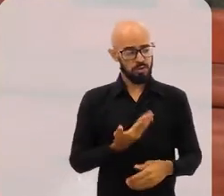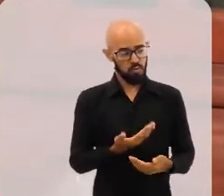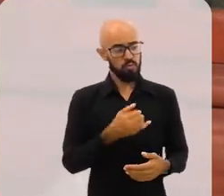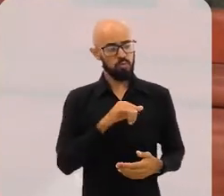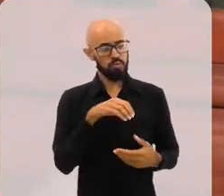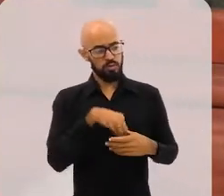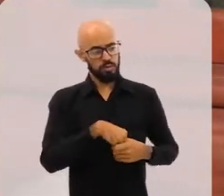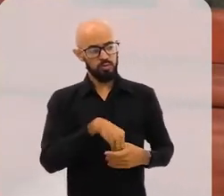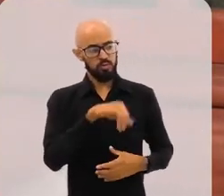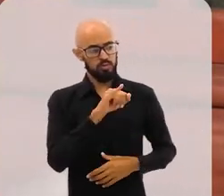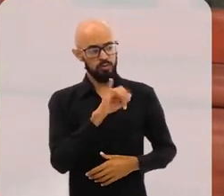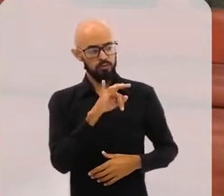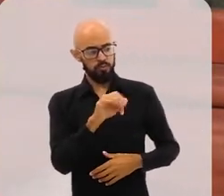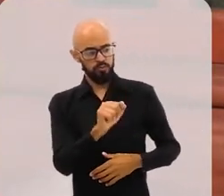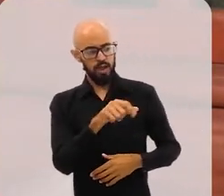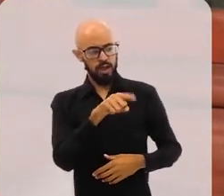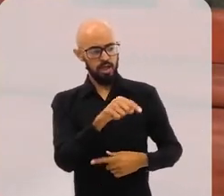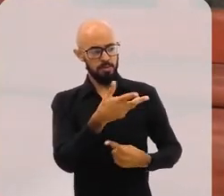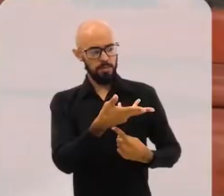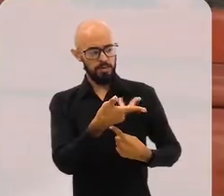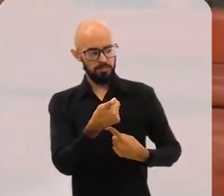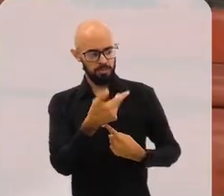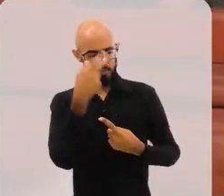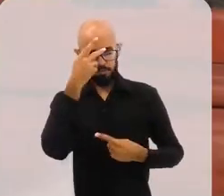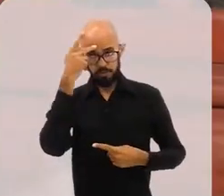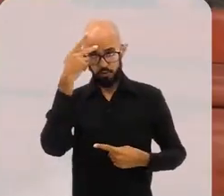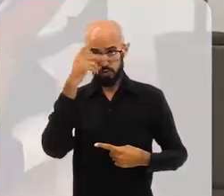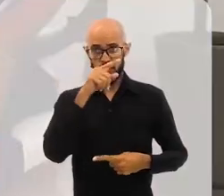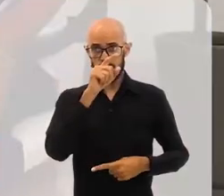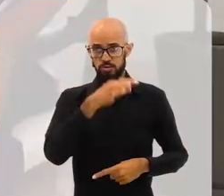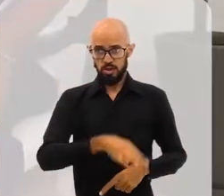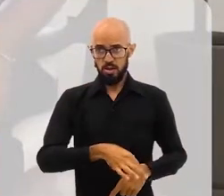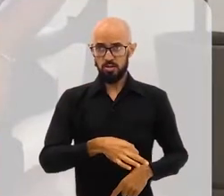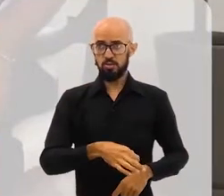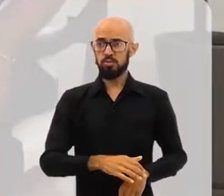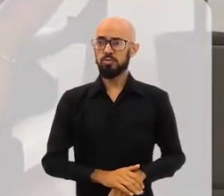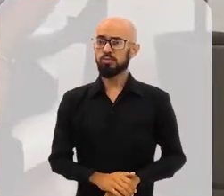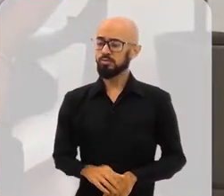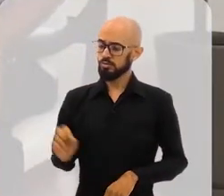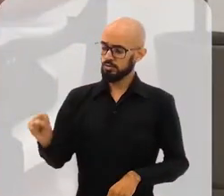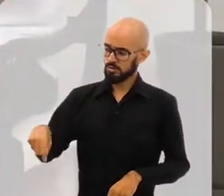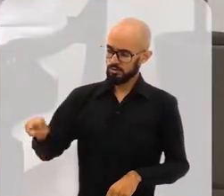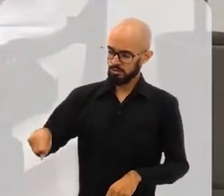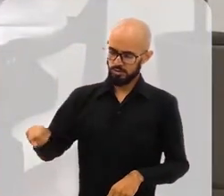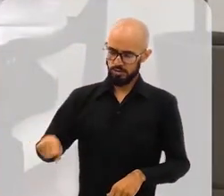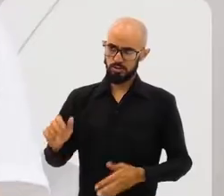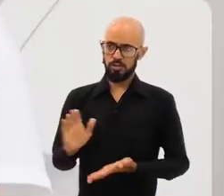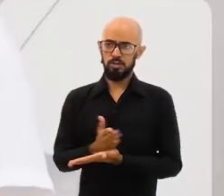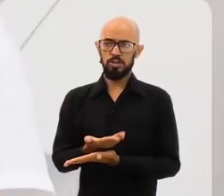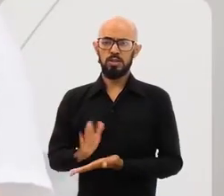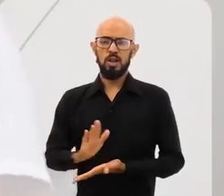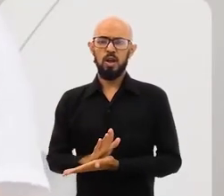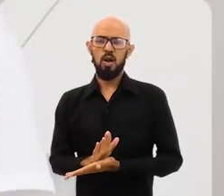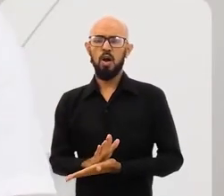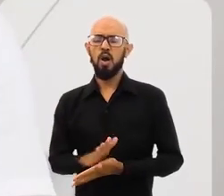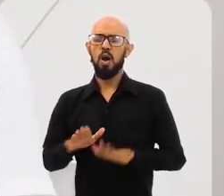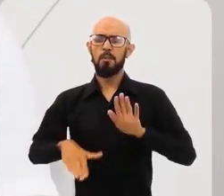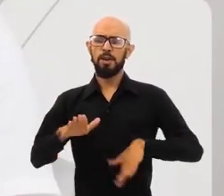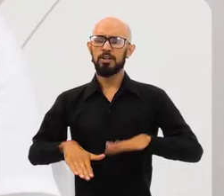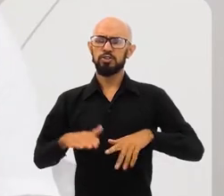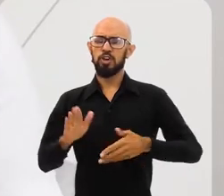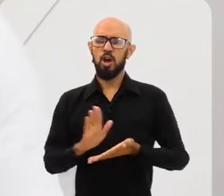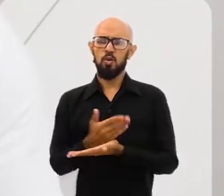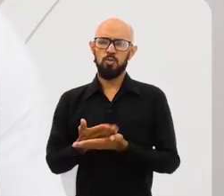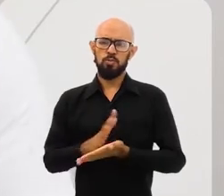alcançado através do mérito do que a pessoa faz do que ela realiza exames Depende de algumas questões para ser bala